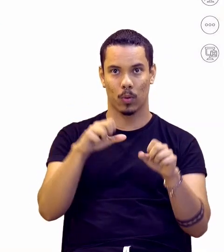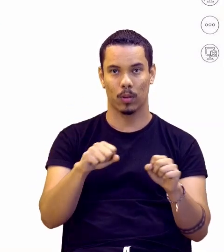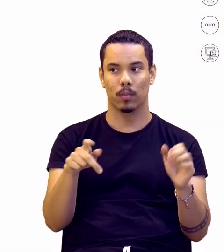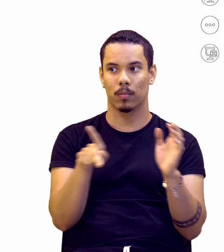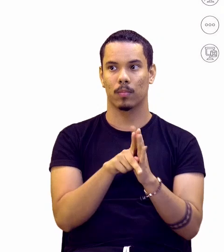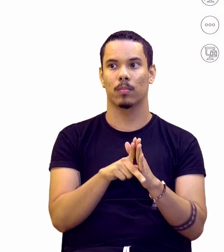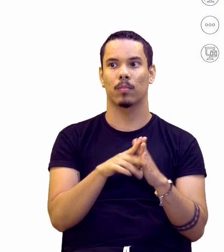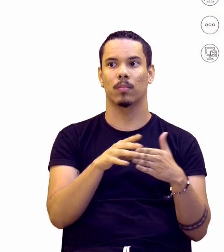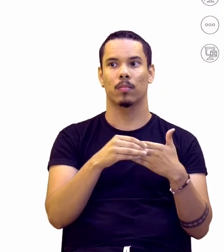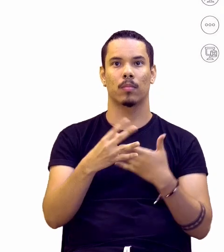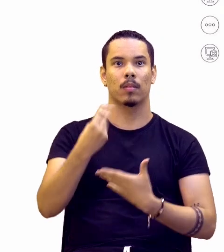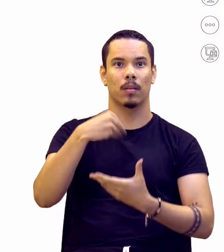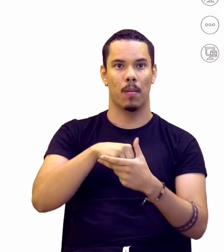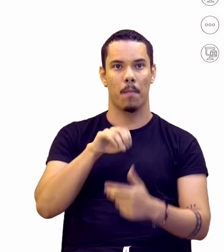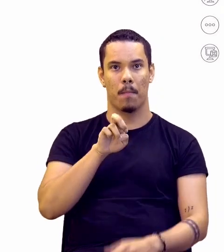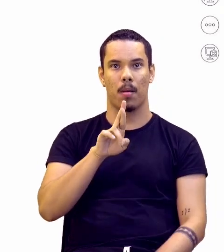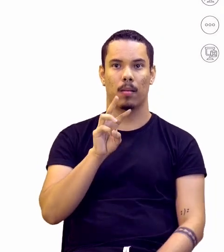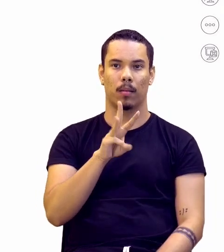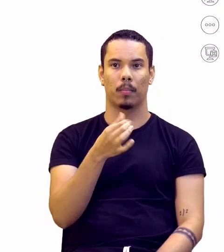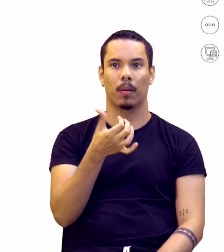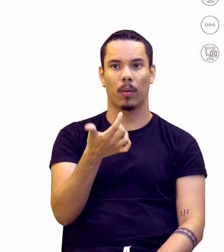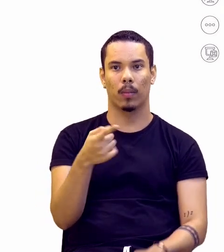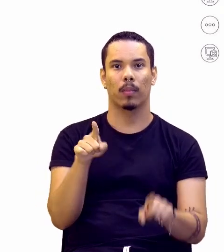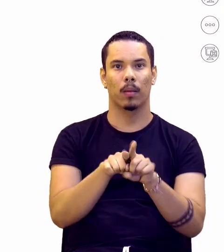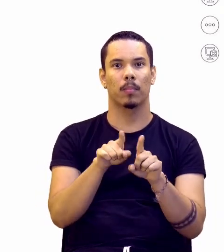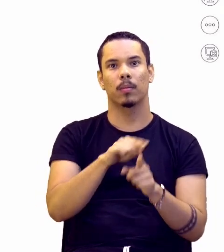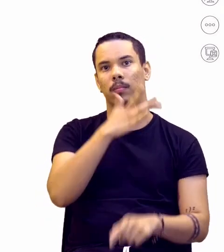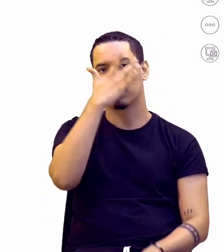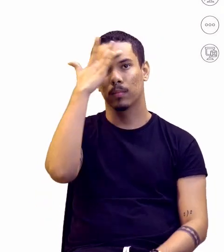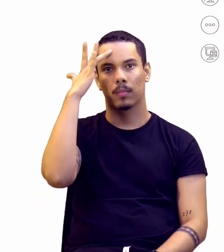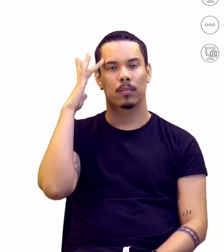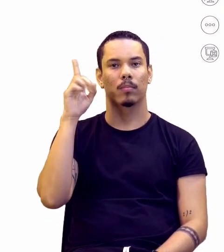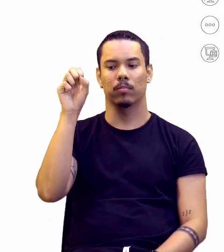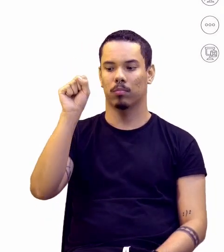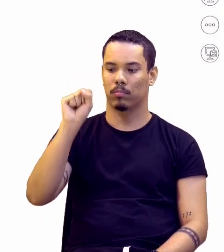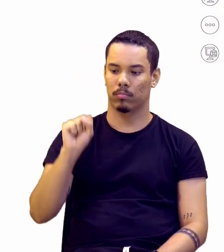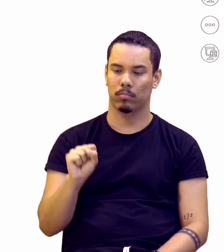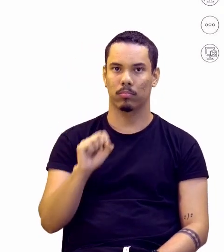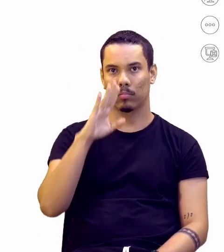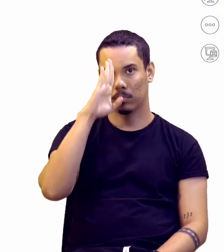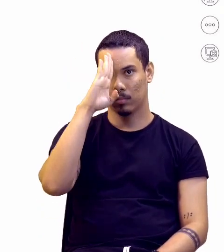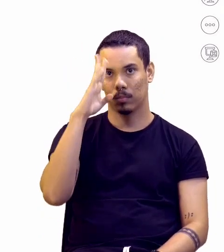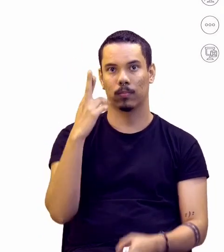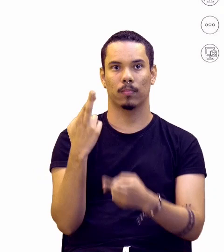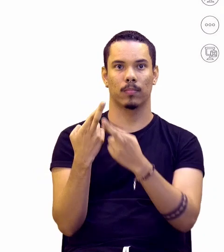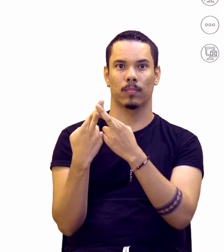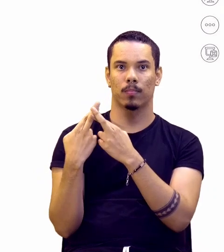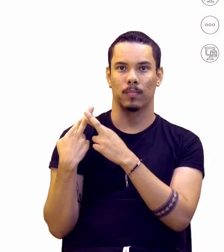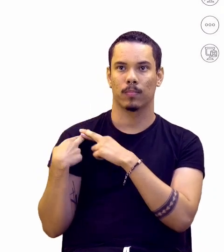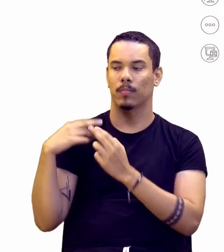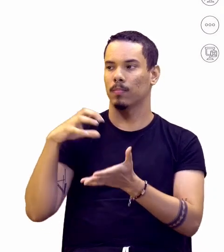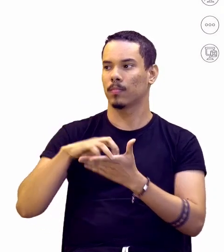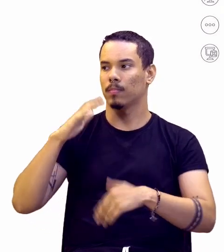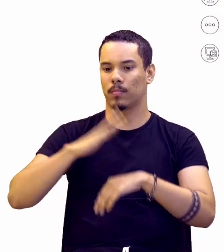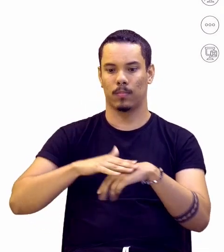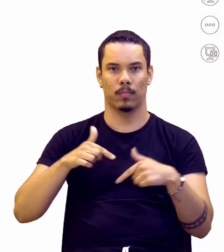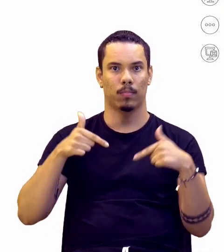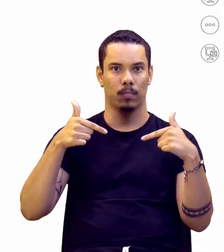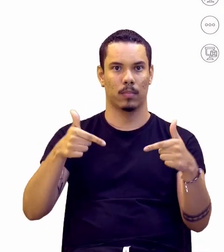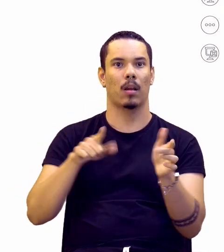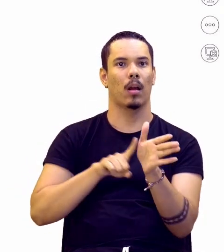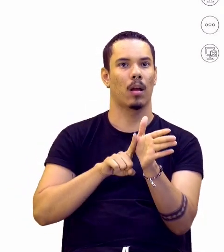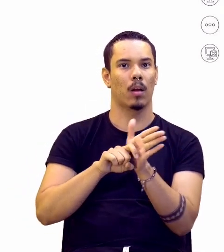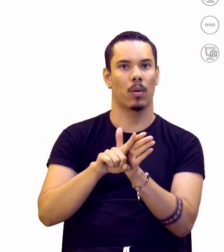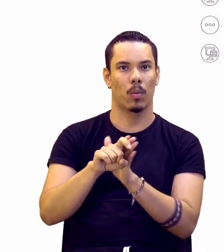eixo da BR-364 imigrantes predominantemente sulistas responsáveis pela fundação do município como Cacoal